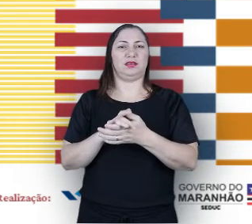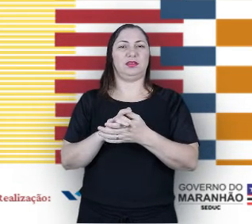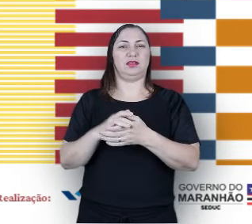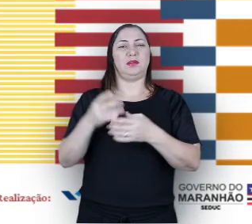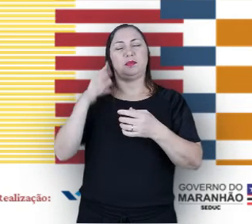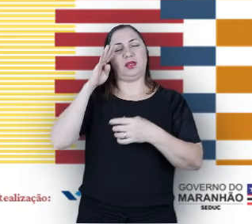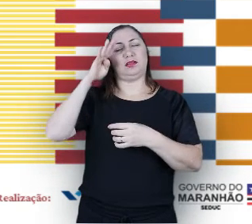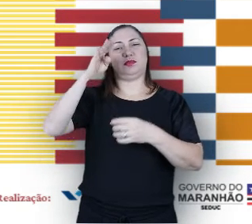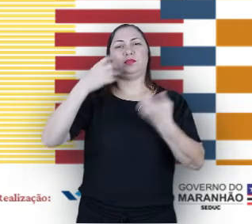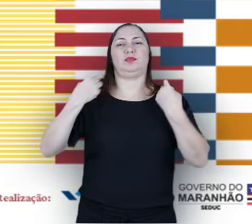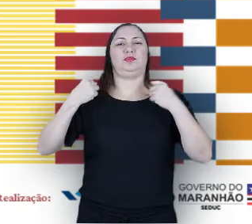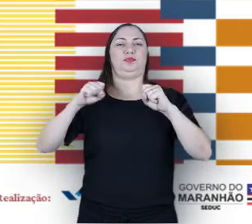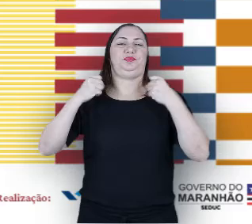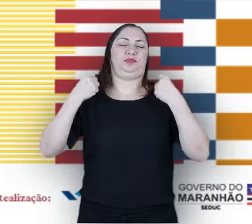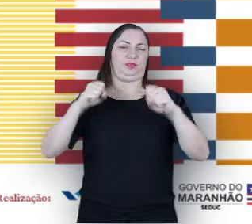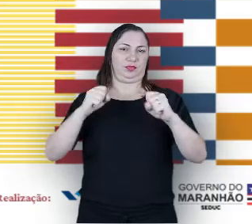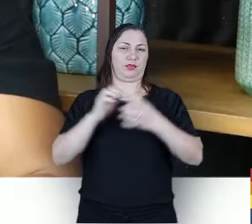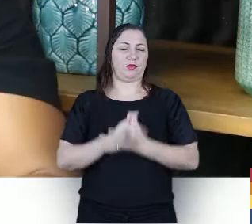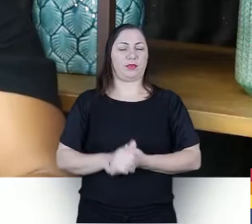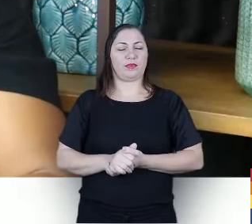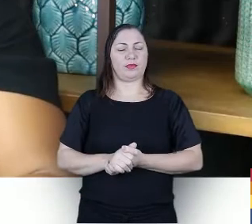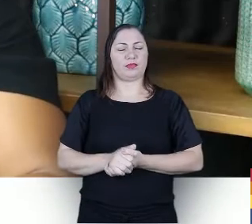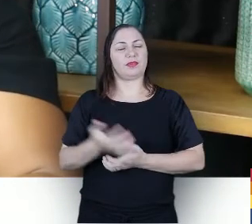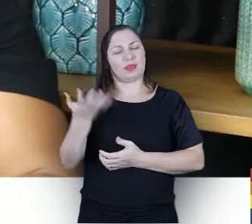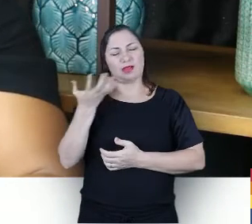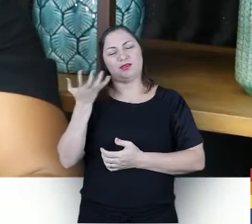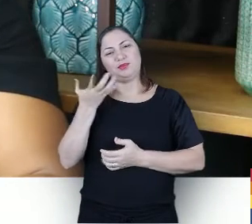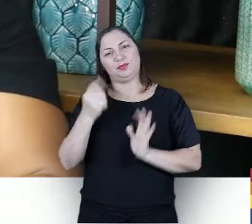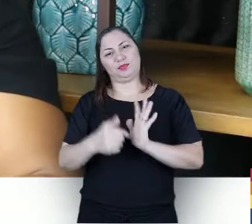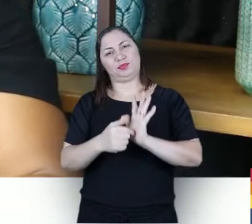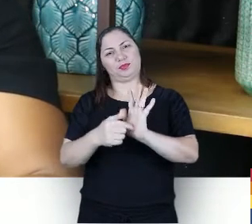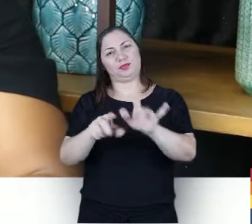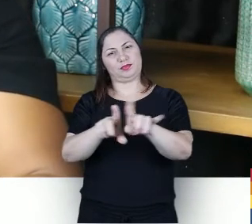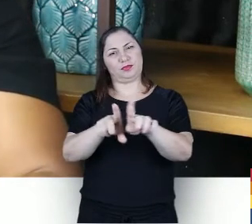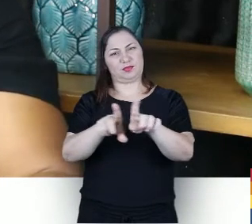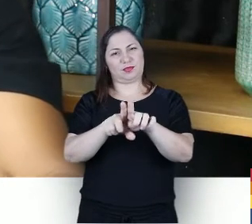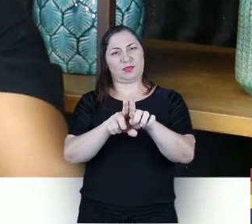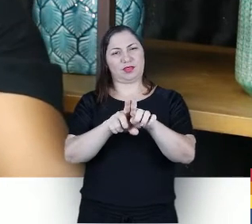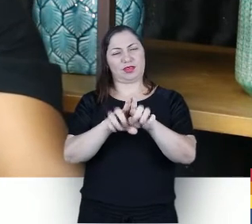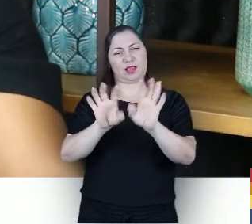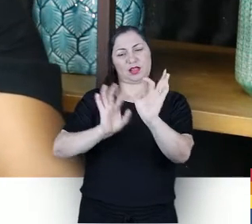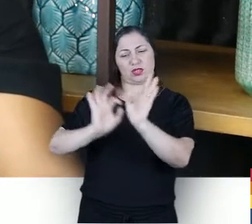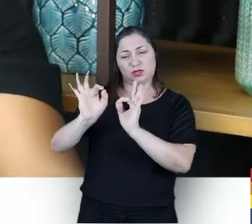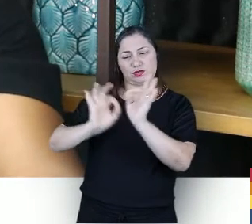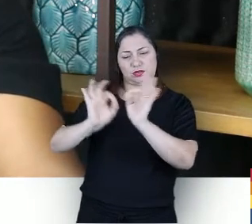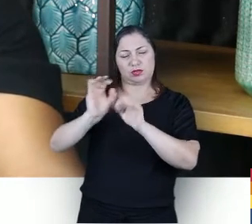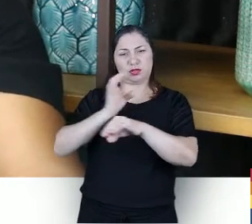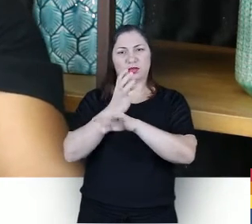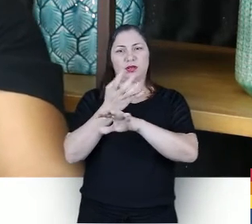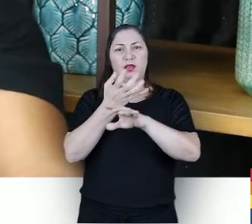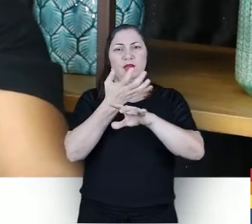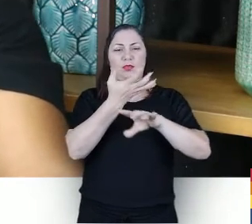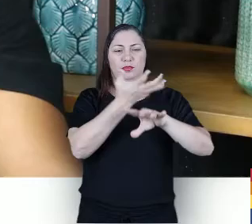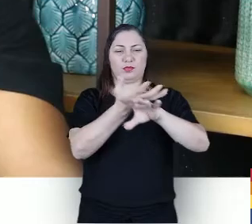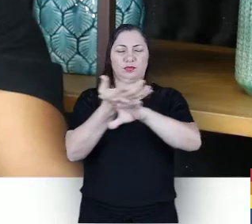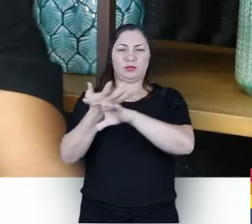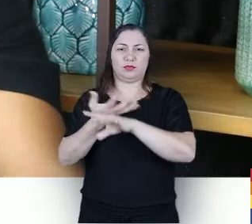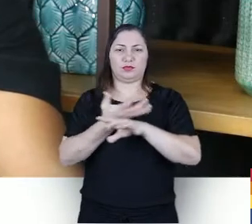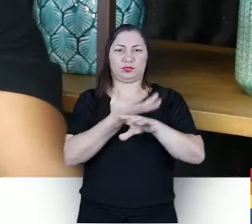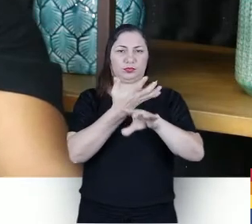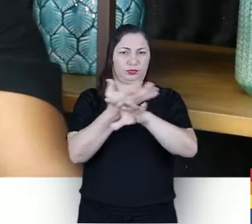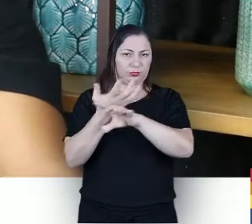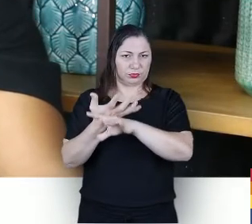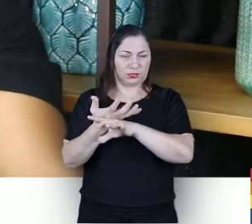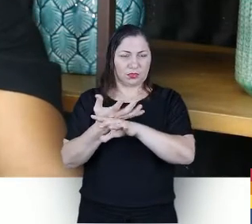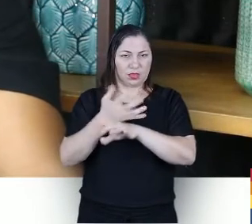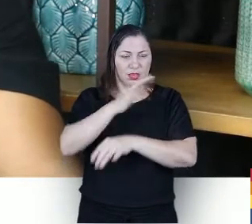né, propostos pelo DCTMA, né, para a área de linguagem, mais precisamente para a educação física. E eu queria